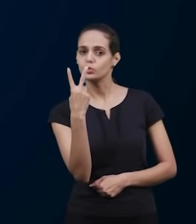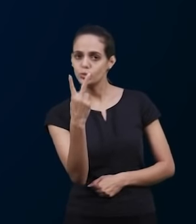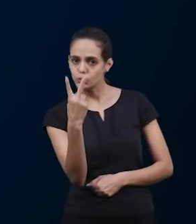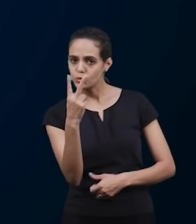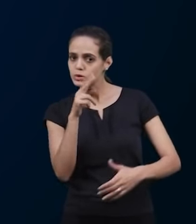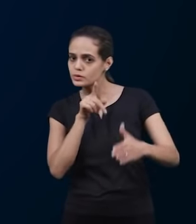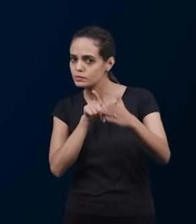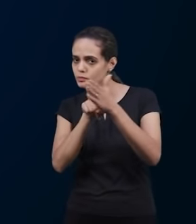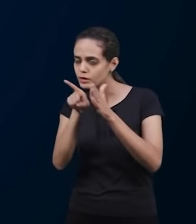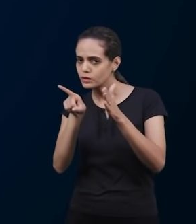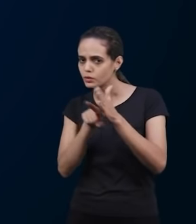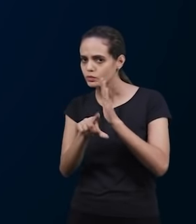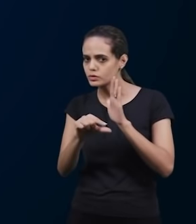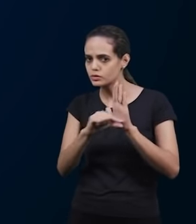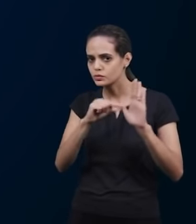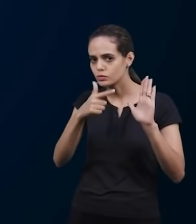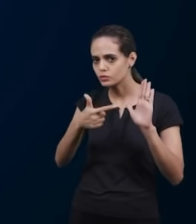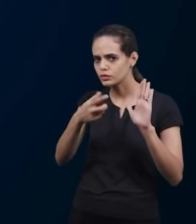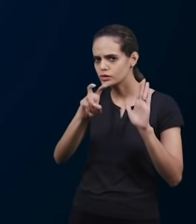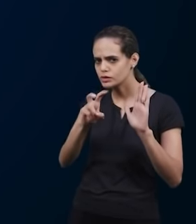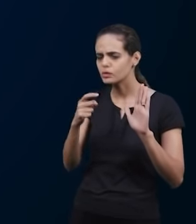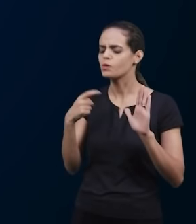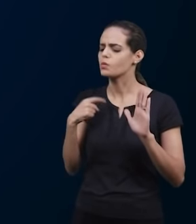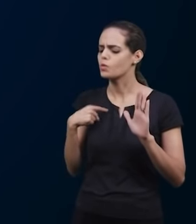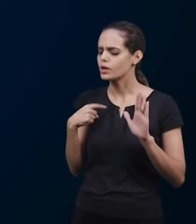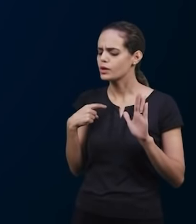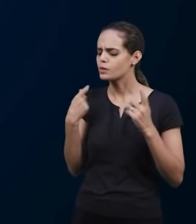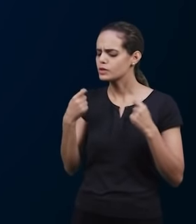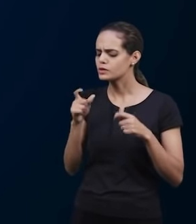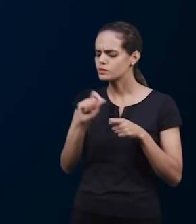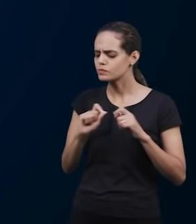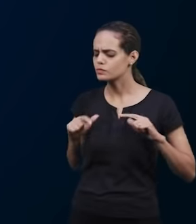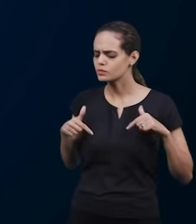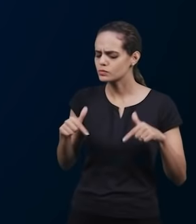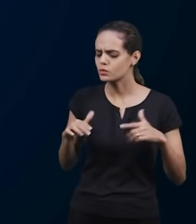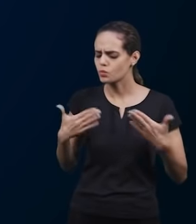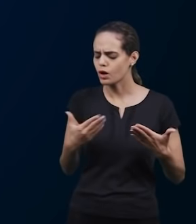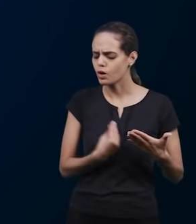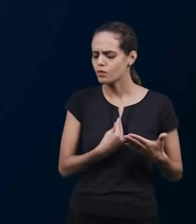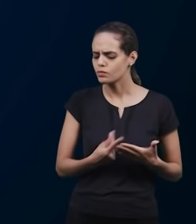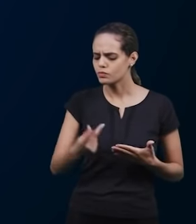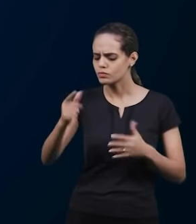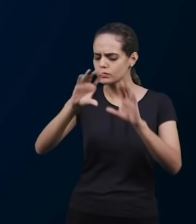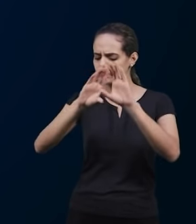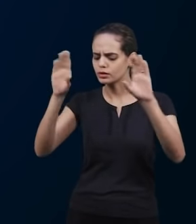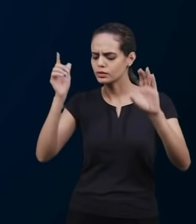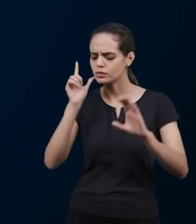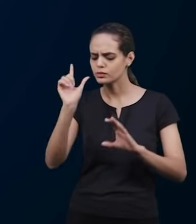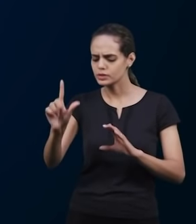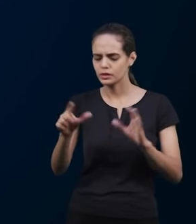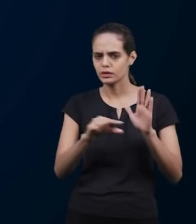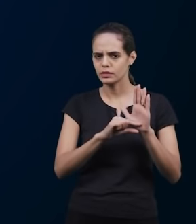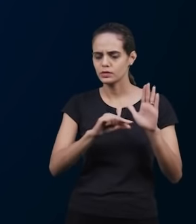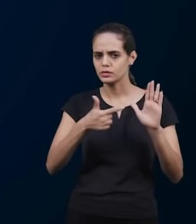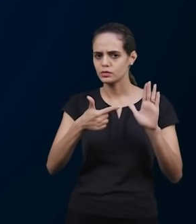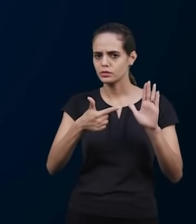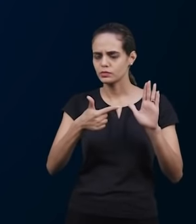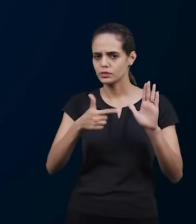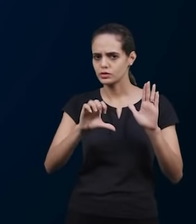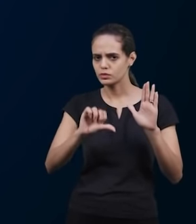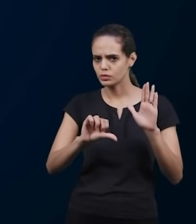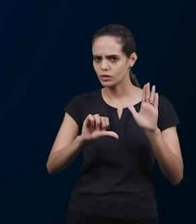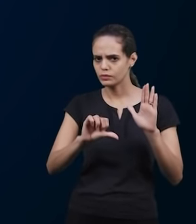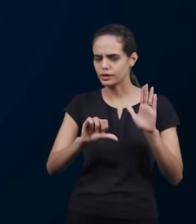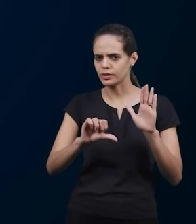duas perguntas. Versículo 25. Que farei para herdar a vida eterna? E no versículo 29. E quem